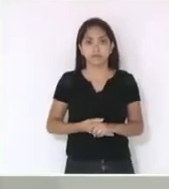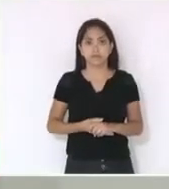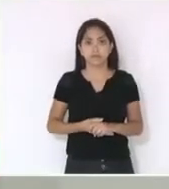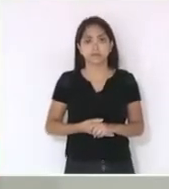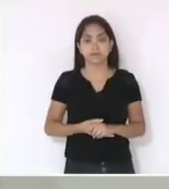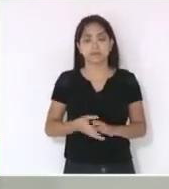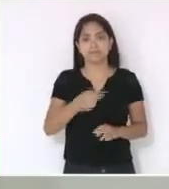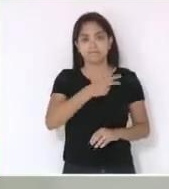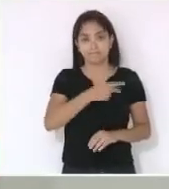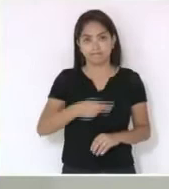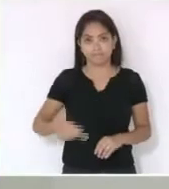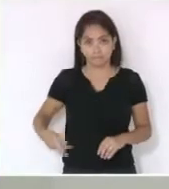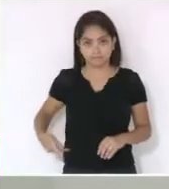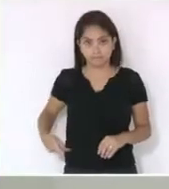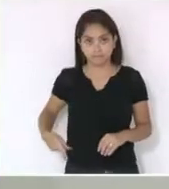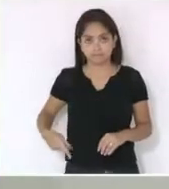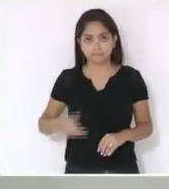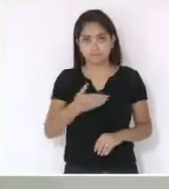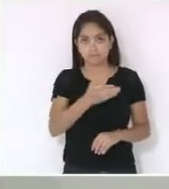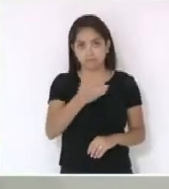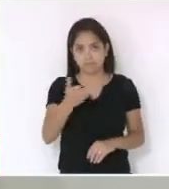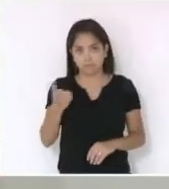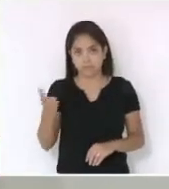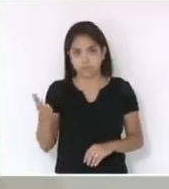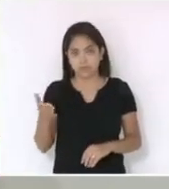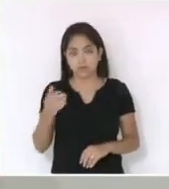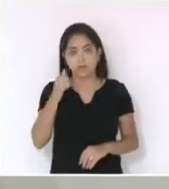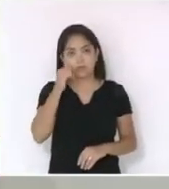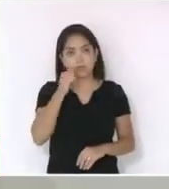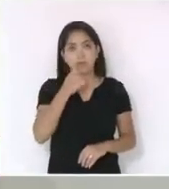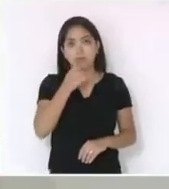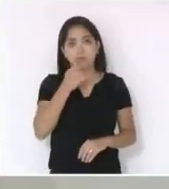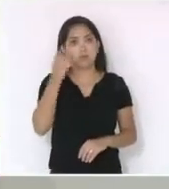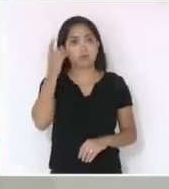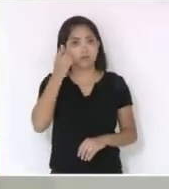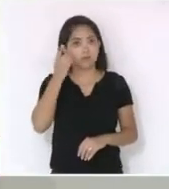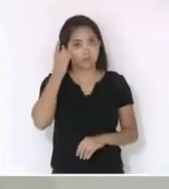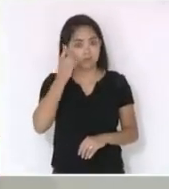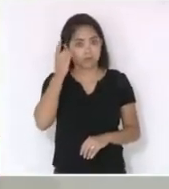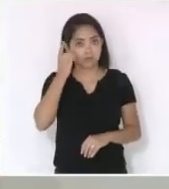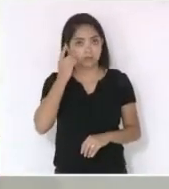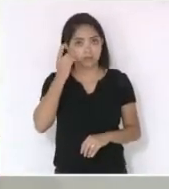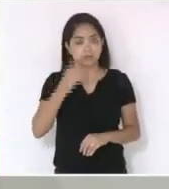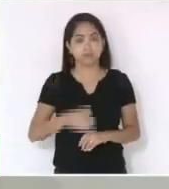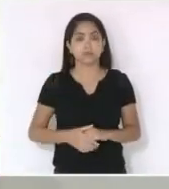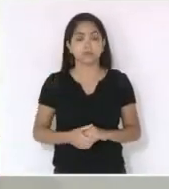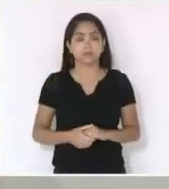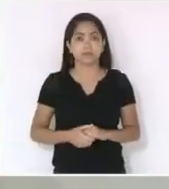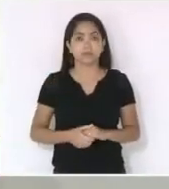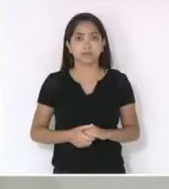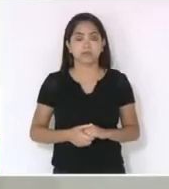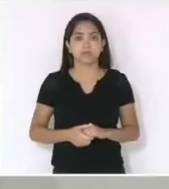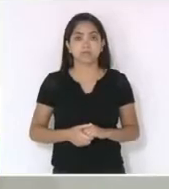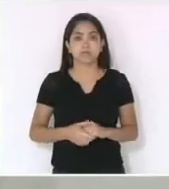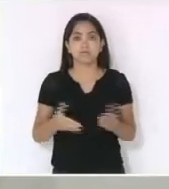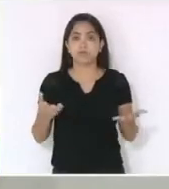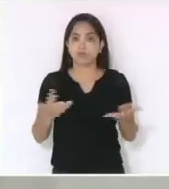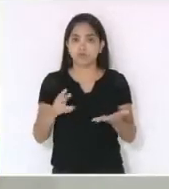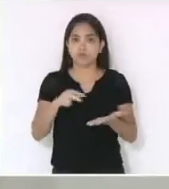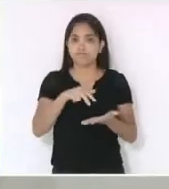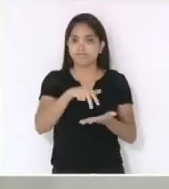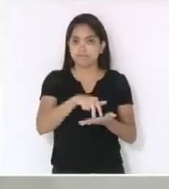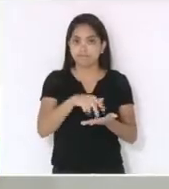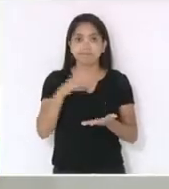Senhor presidente, senhores e senhora deputada, o que me traz